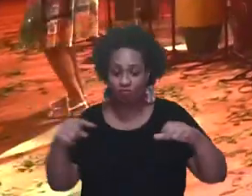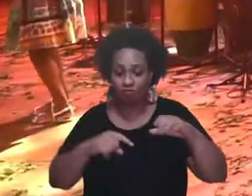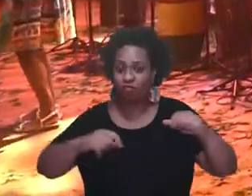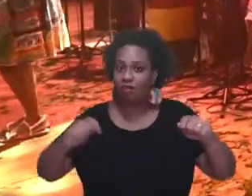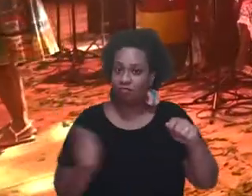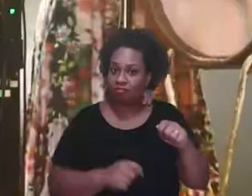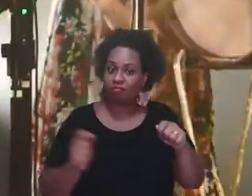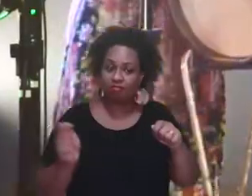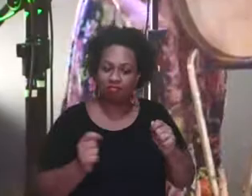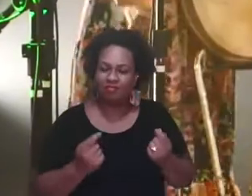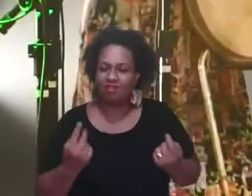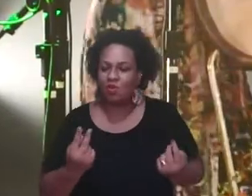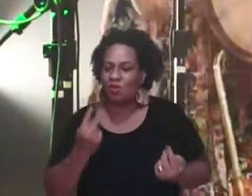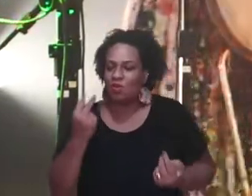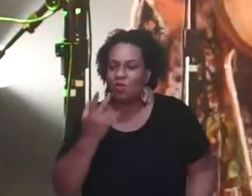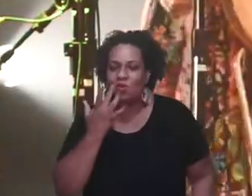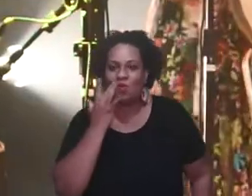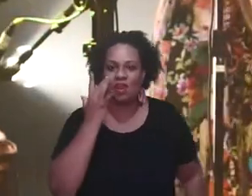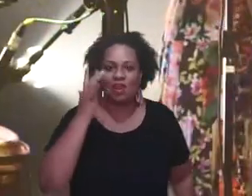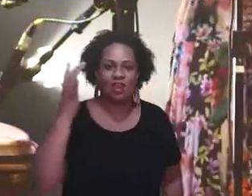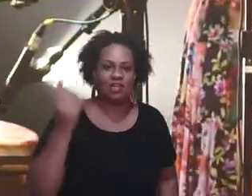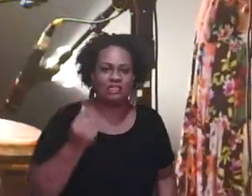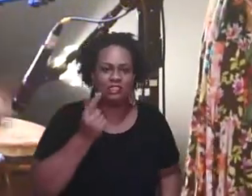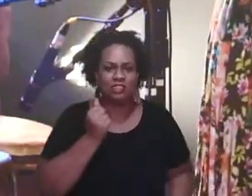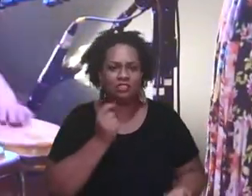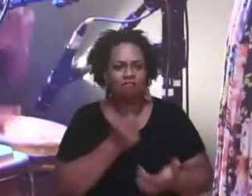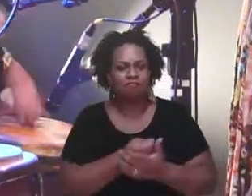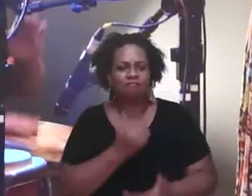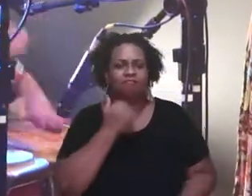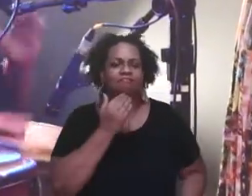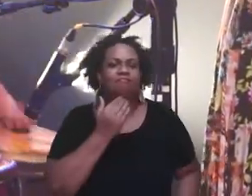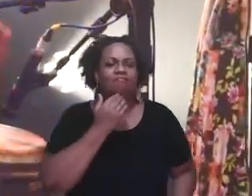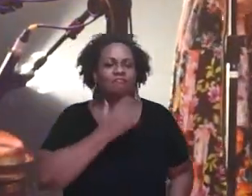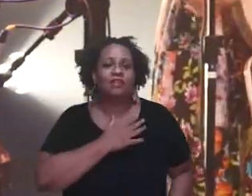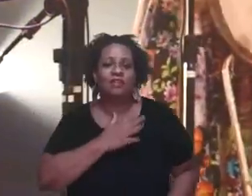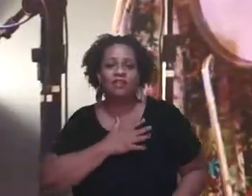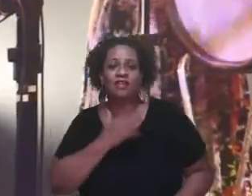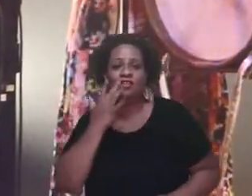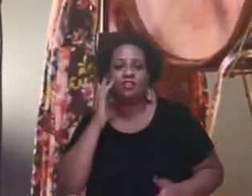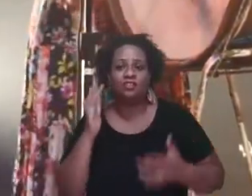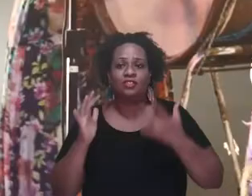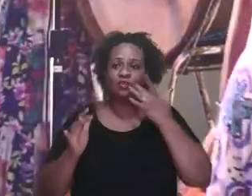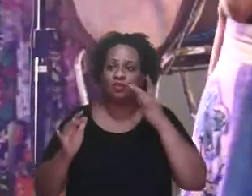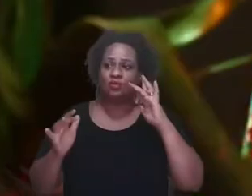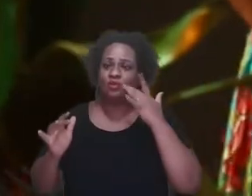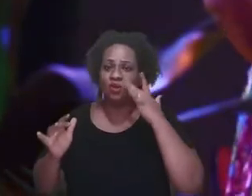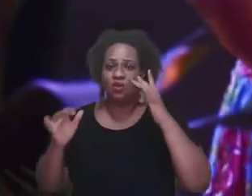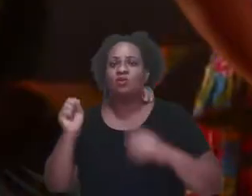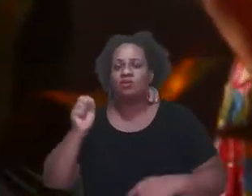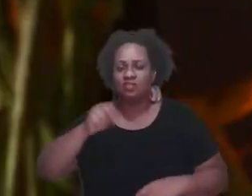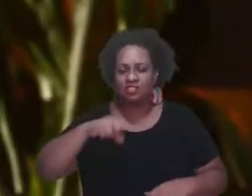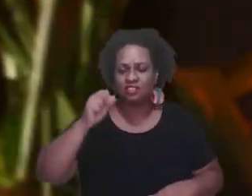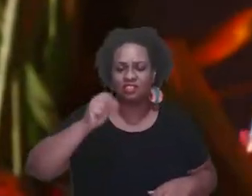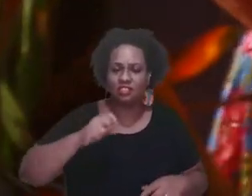não pulo esse povo esse povo vale ouro não há dinheiro que pague por favor Valeu e Alô